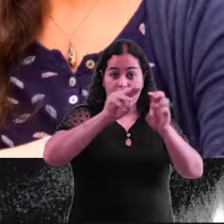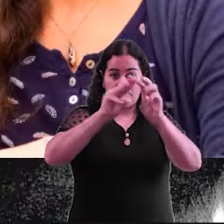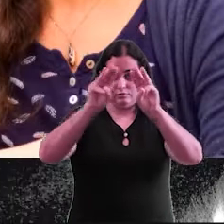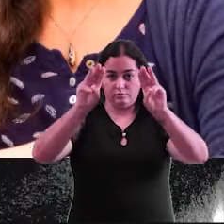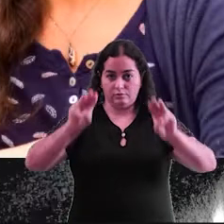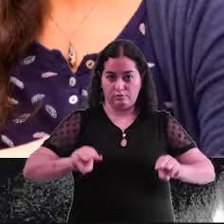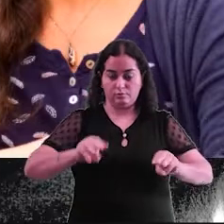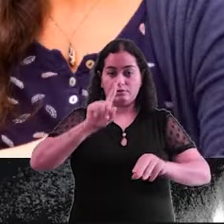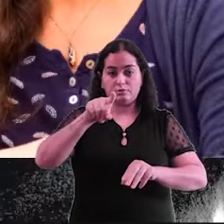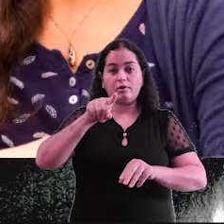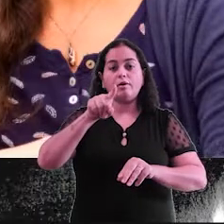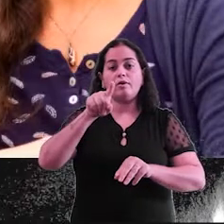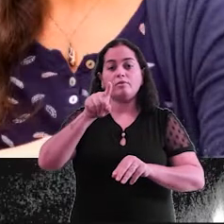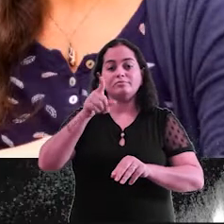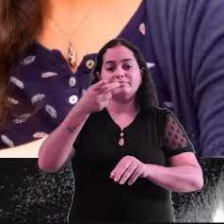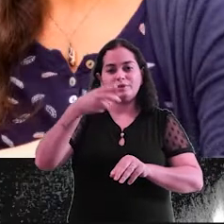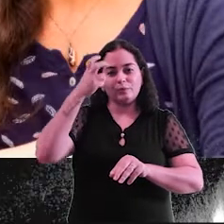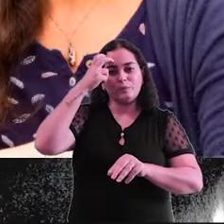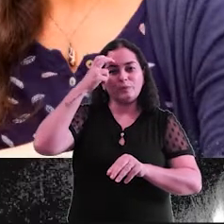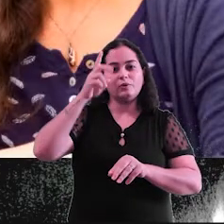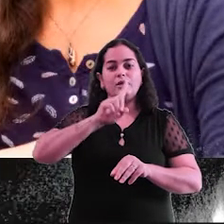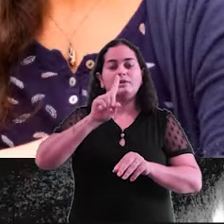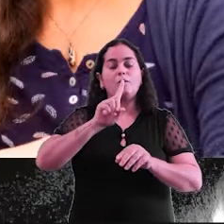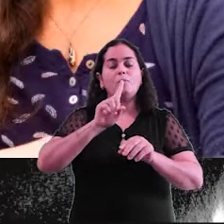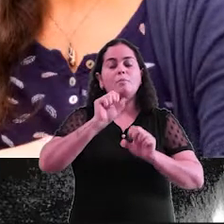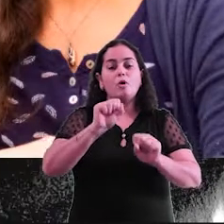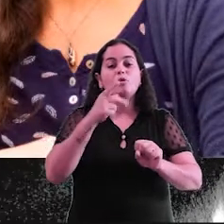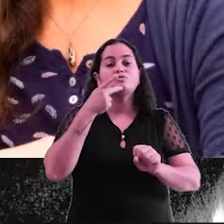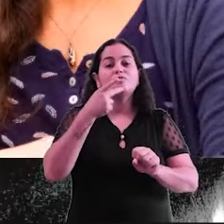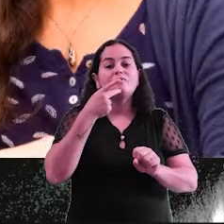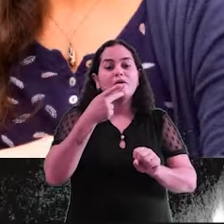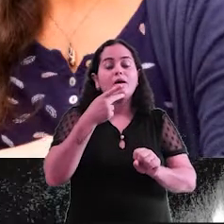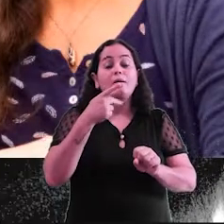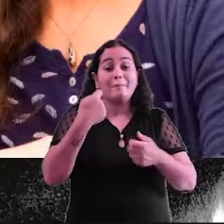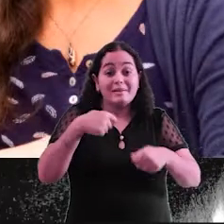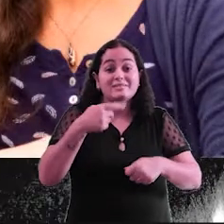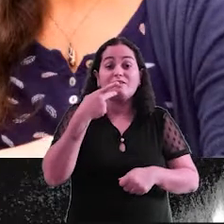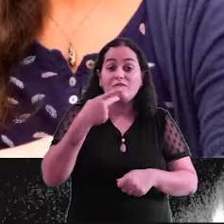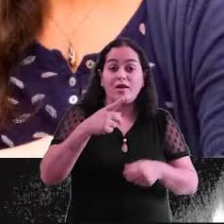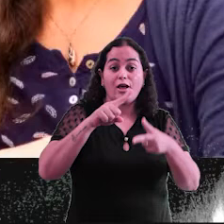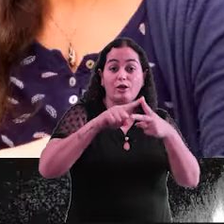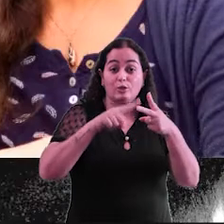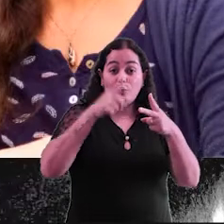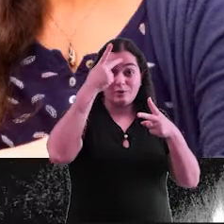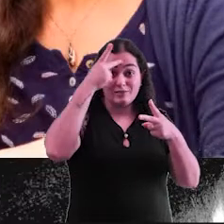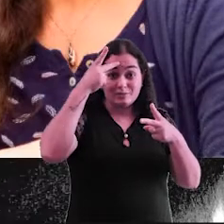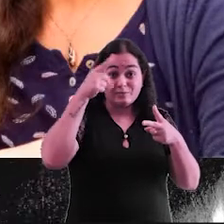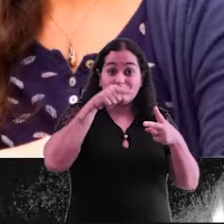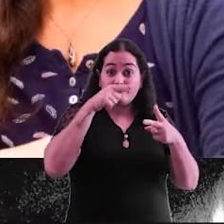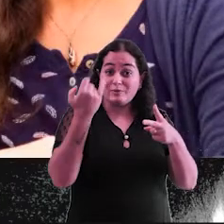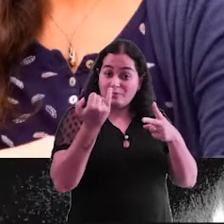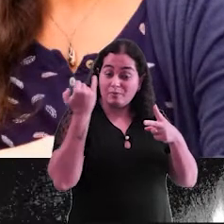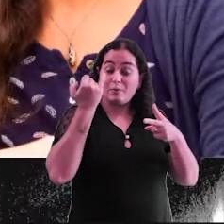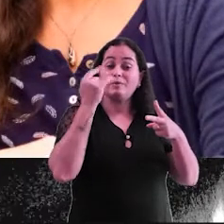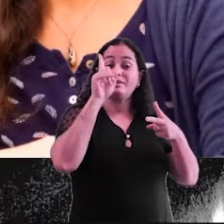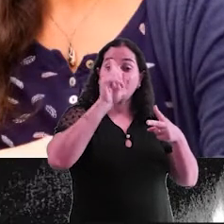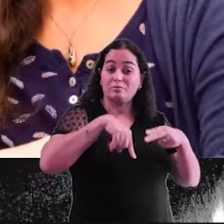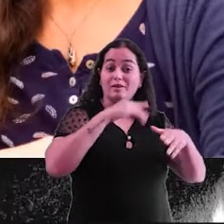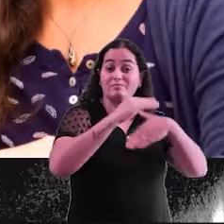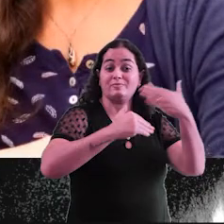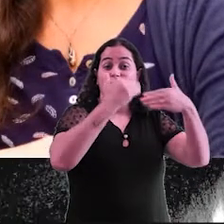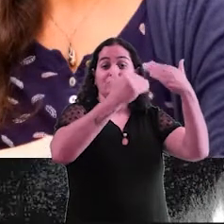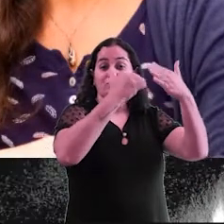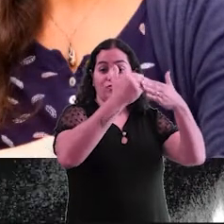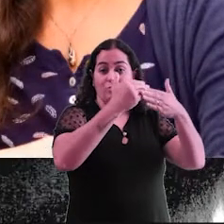fundamentais para o desenvolvimento dessas áreas na academia e no Brasil como um todo, né? Tanto na parte